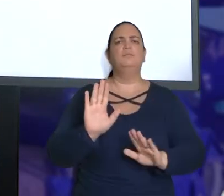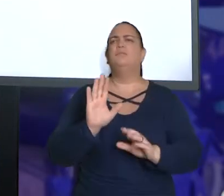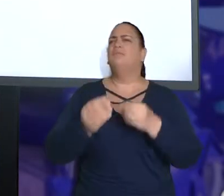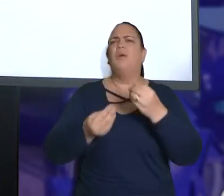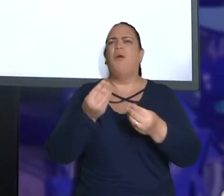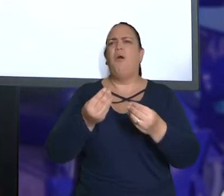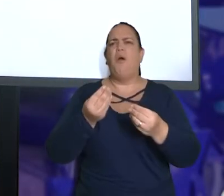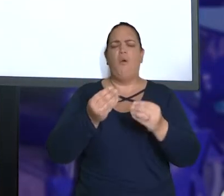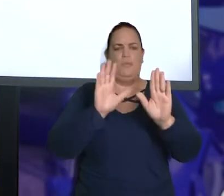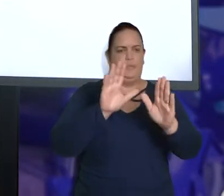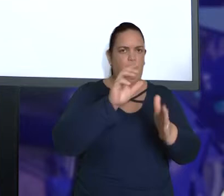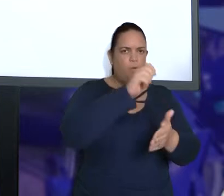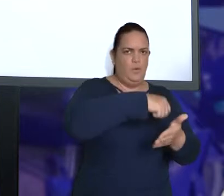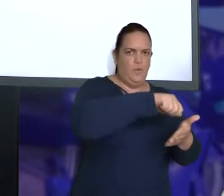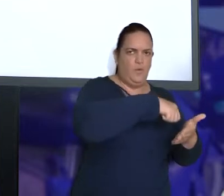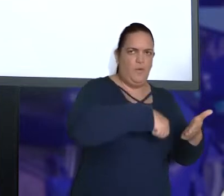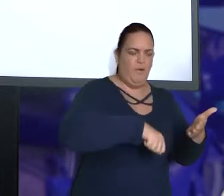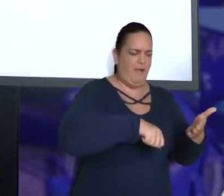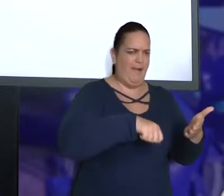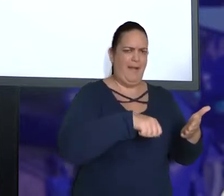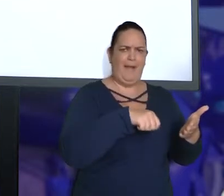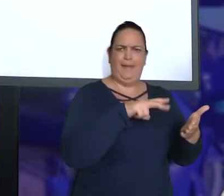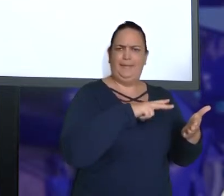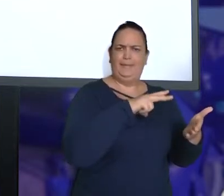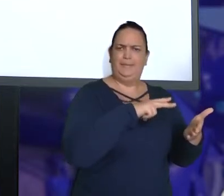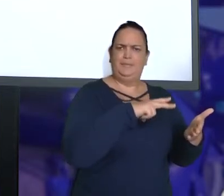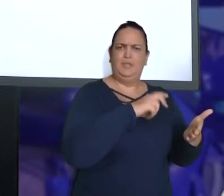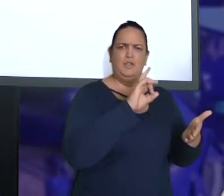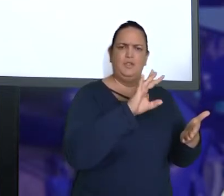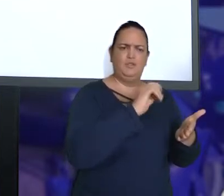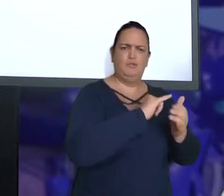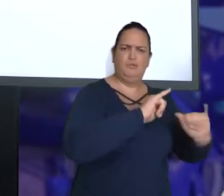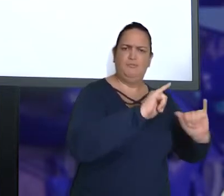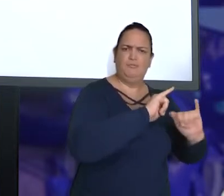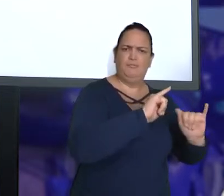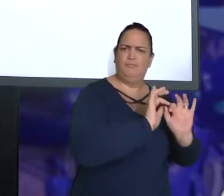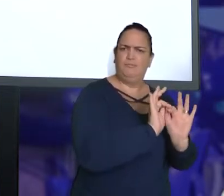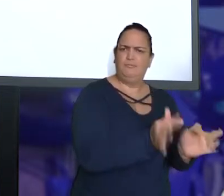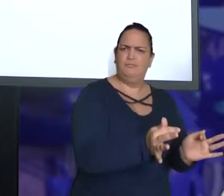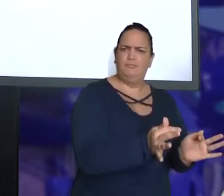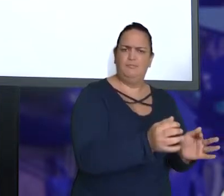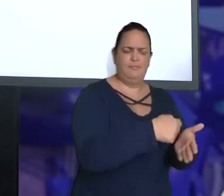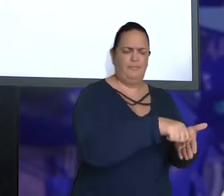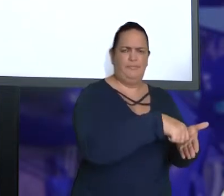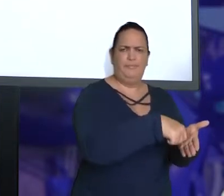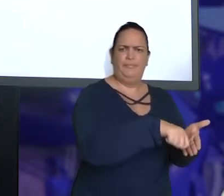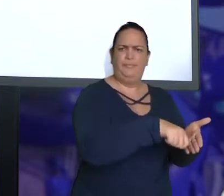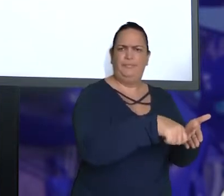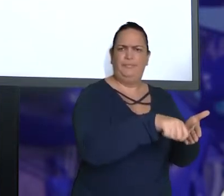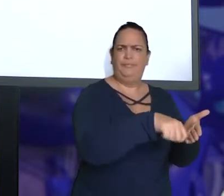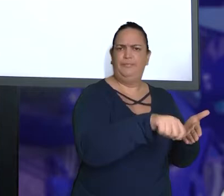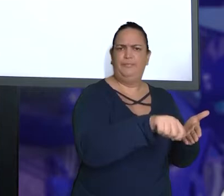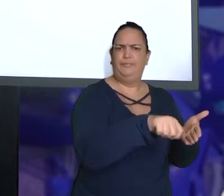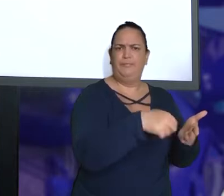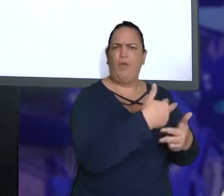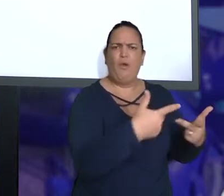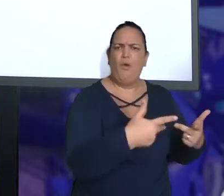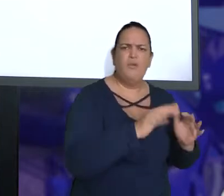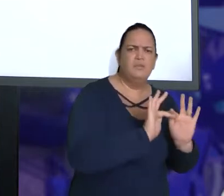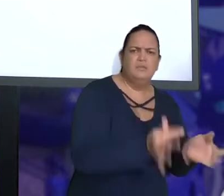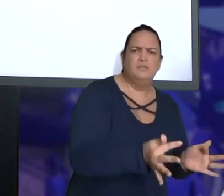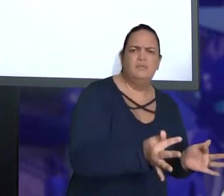carta pessoal? Muito simples. A gente escreve simplesmente para transmitir uma informação, passar um conteúdo, uma notícia, alguma coisa que aconteceu